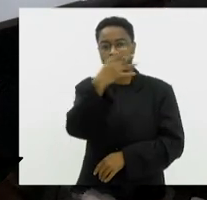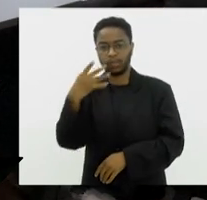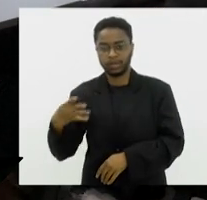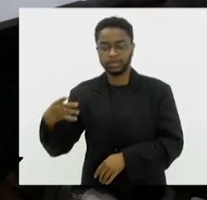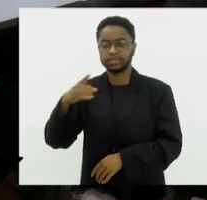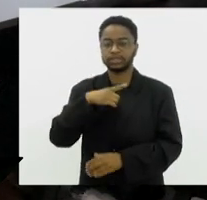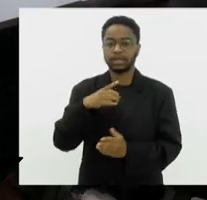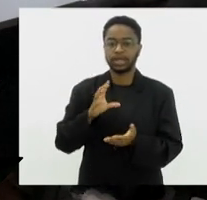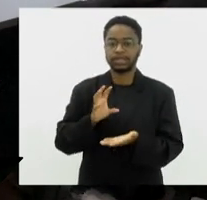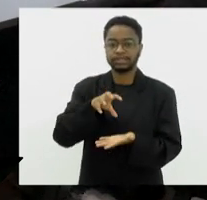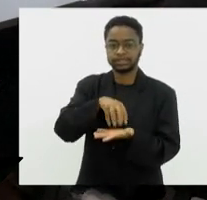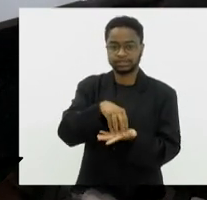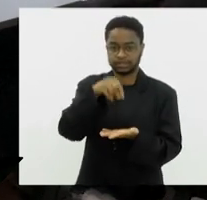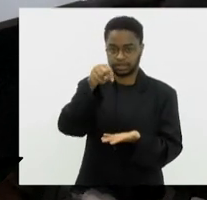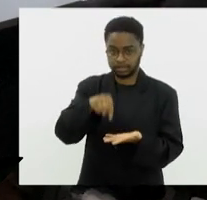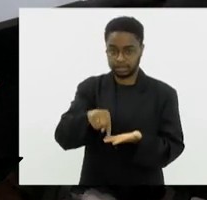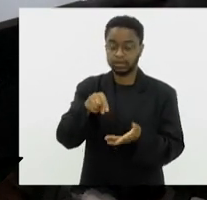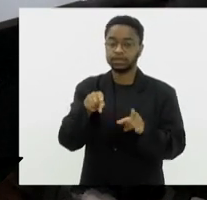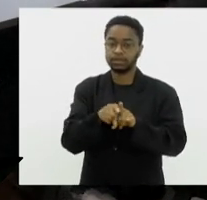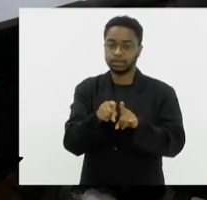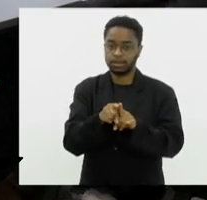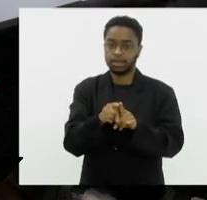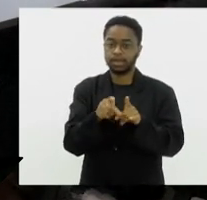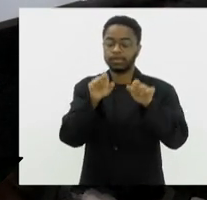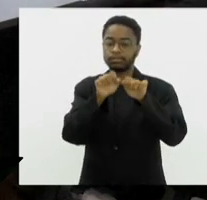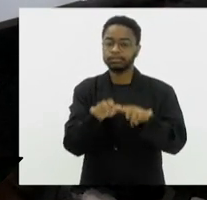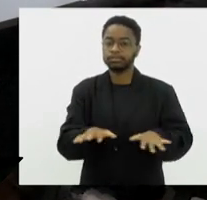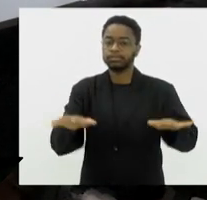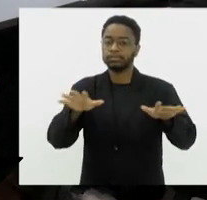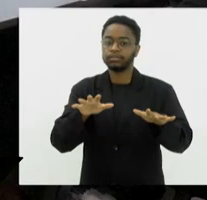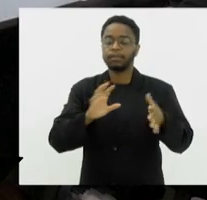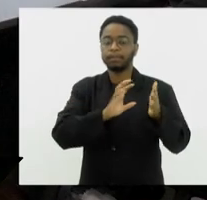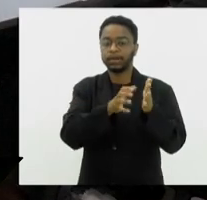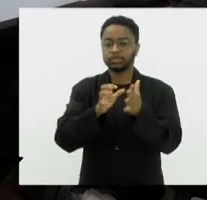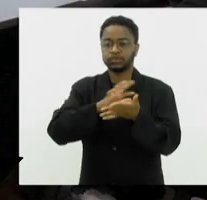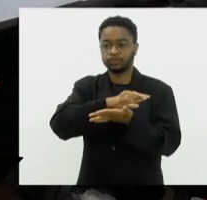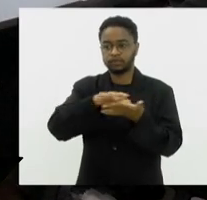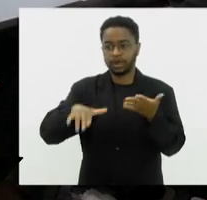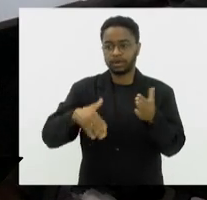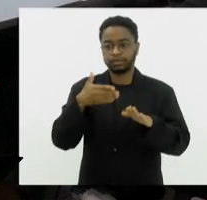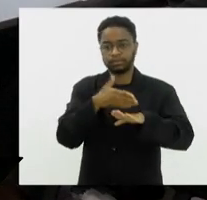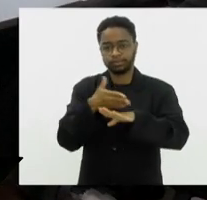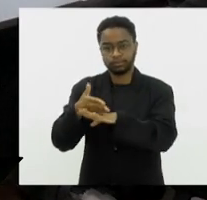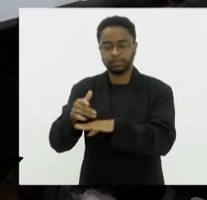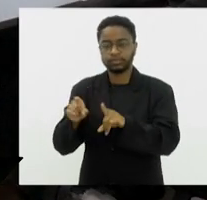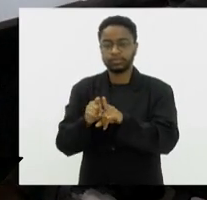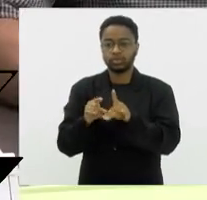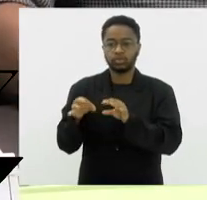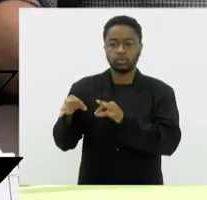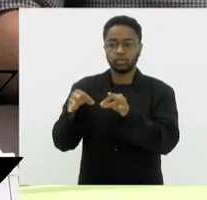aqui, e é ampla e restrita, é pluripartidária, e todos aqueles que